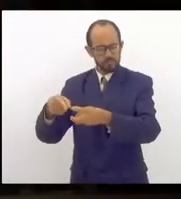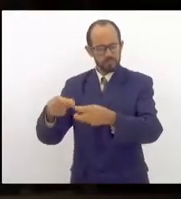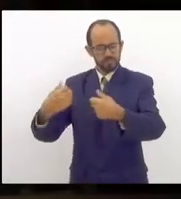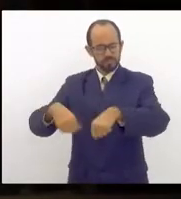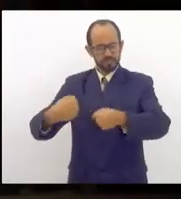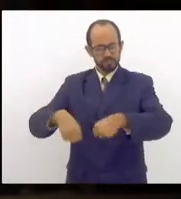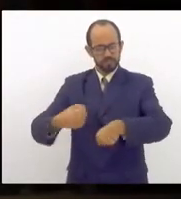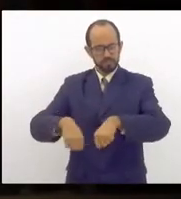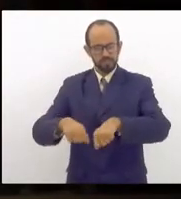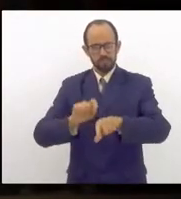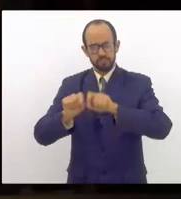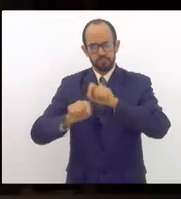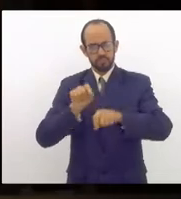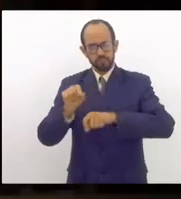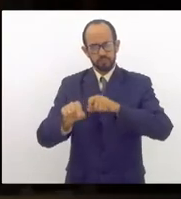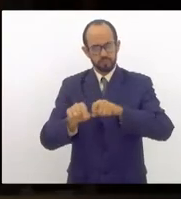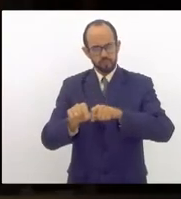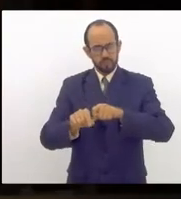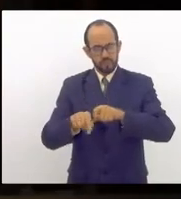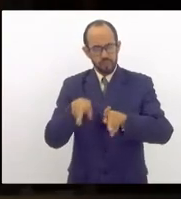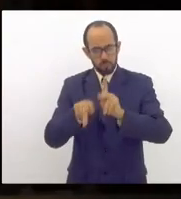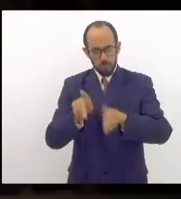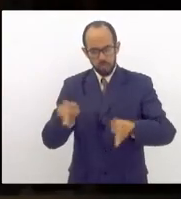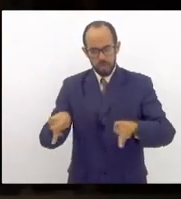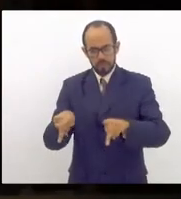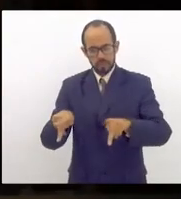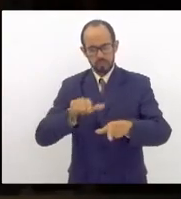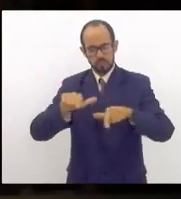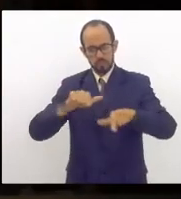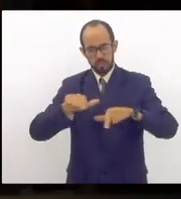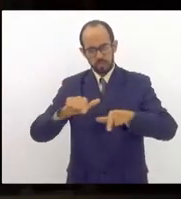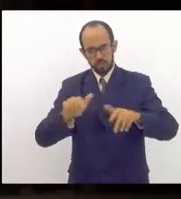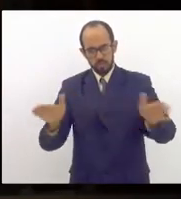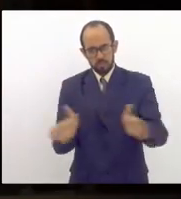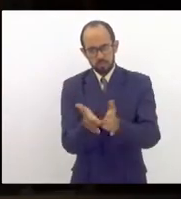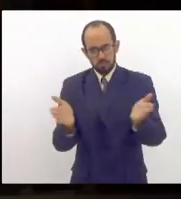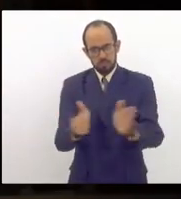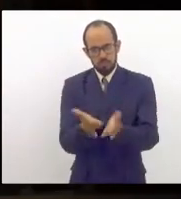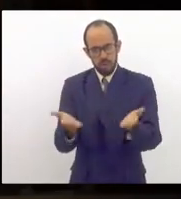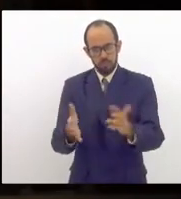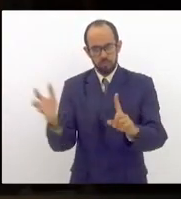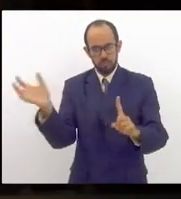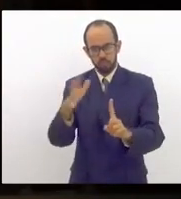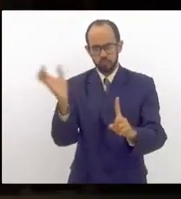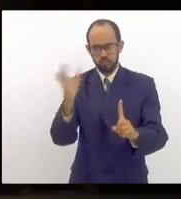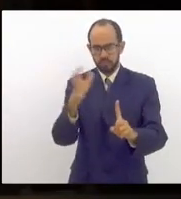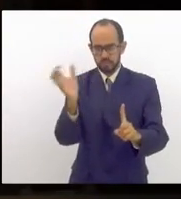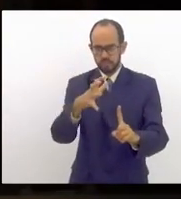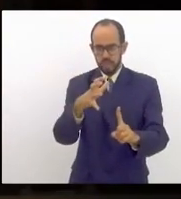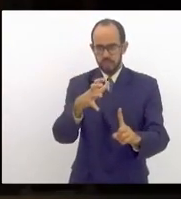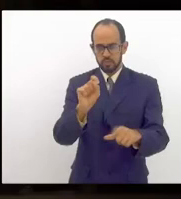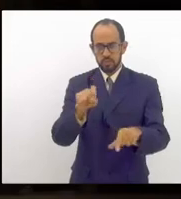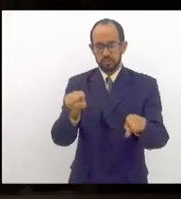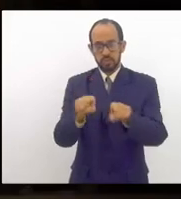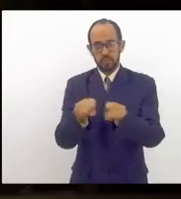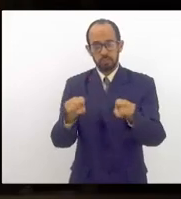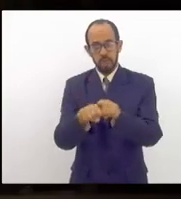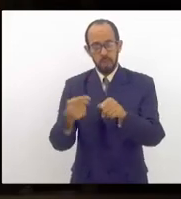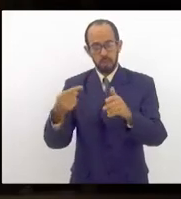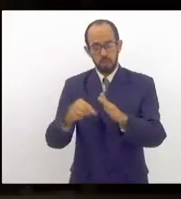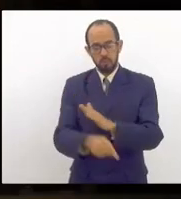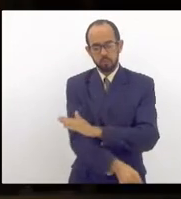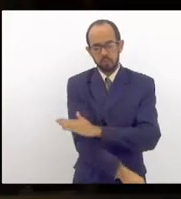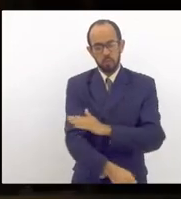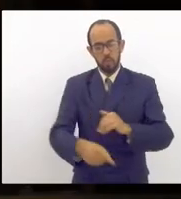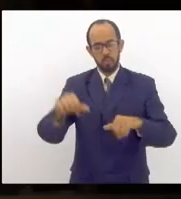é o povo trabalhador e Pobre foi tão afetado não só pela pandemia que aprofundou ainda mais isso